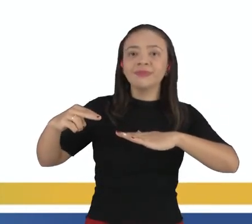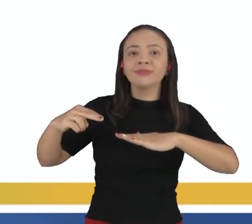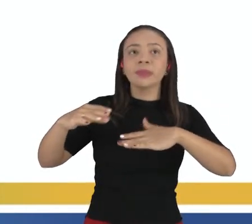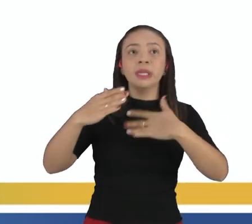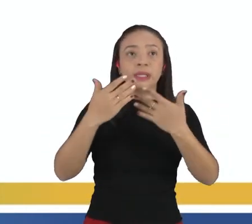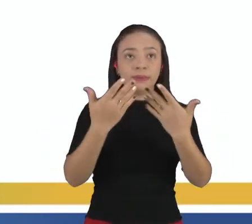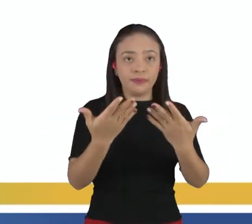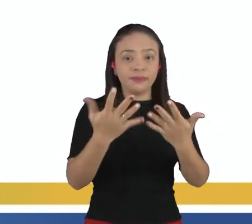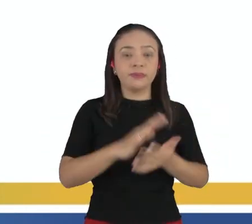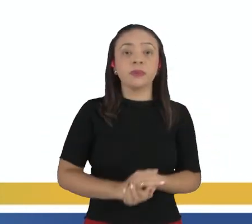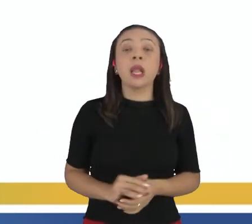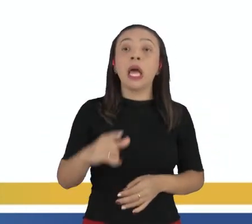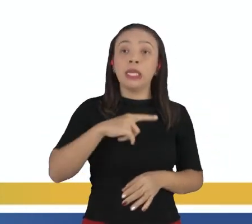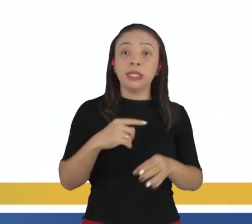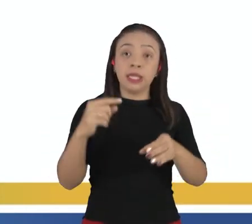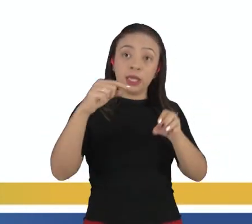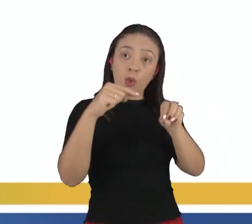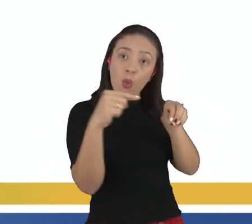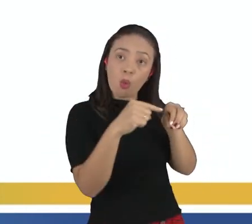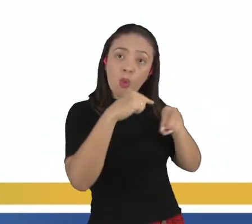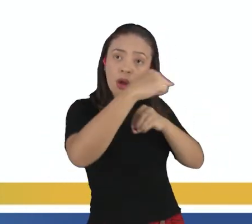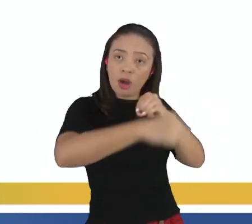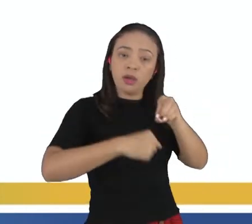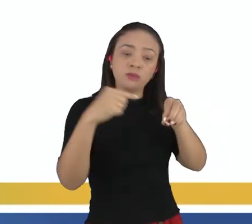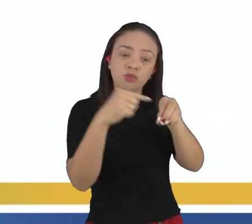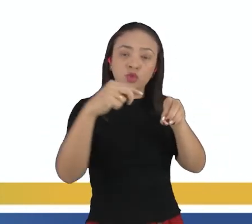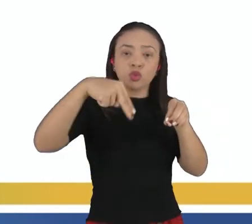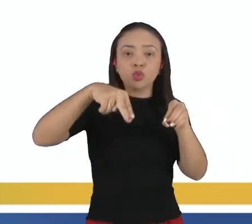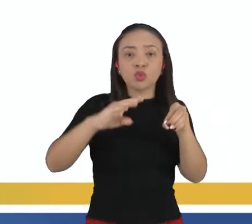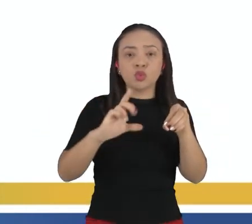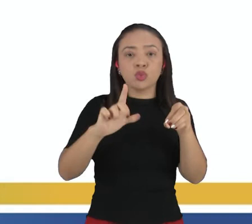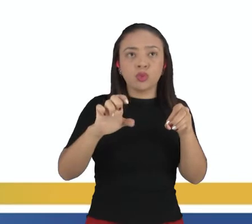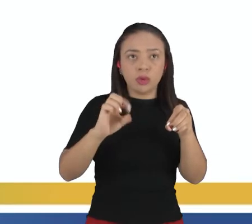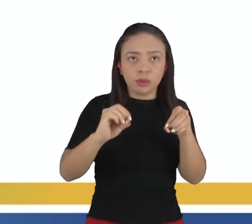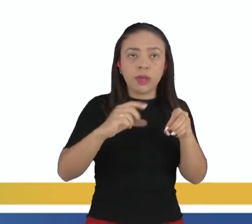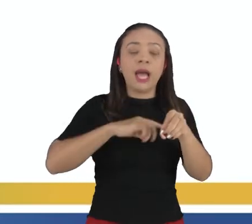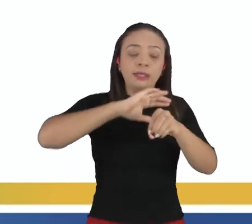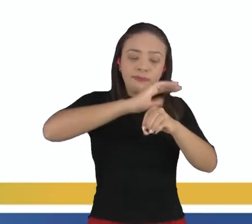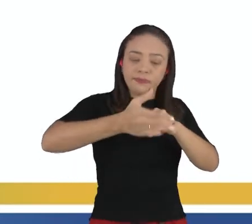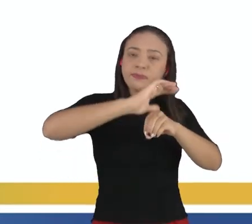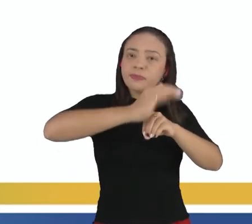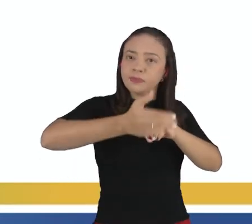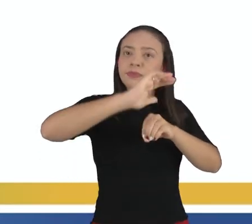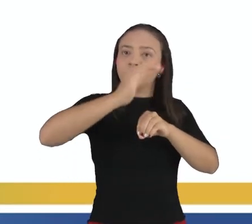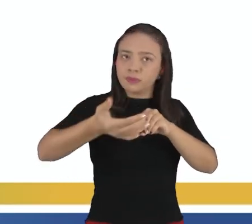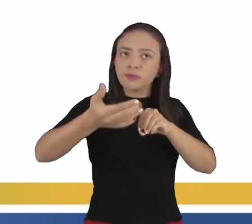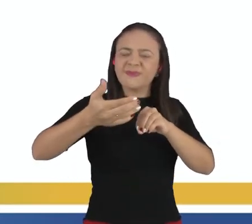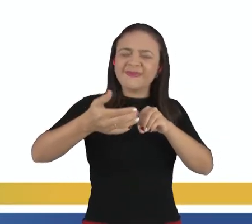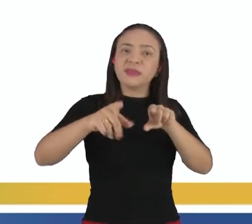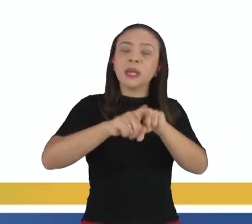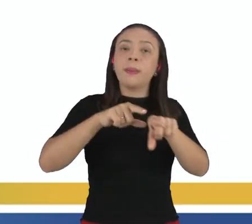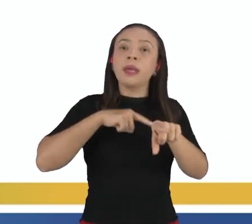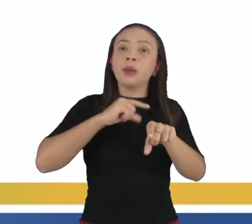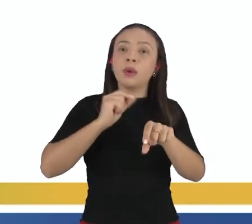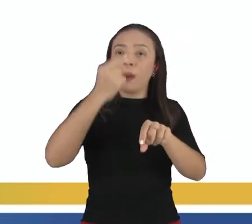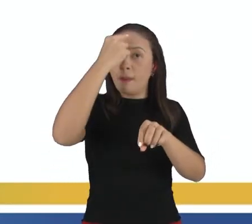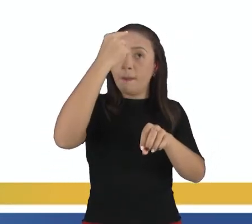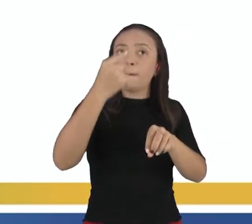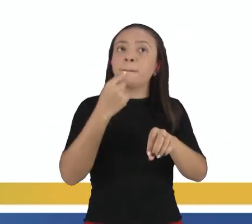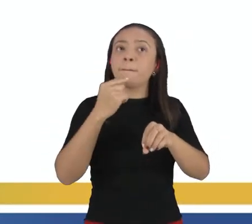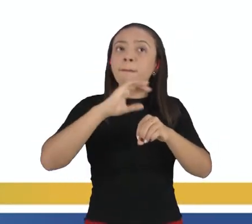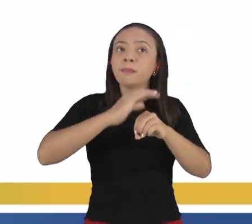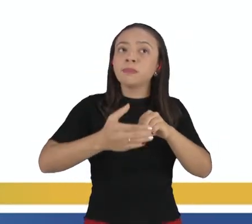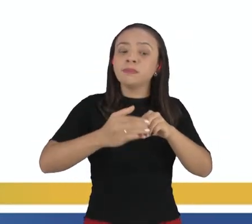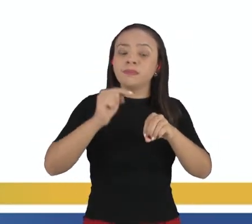o núcleo do átomo, temos aqui as camadas ou os níveis de energia, e aí a gente tem a representação